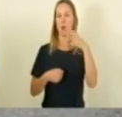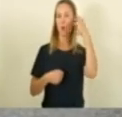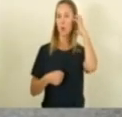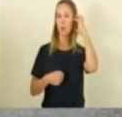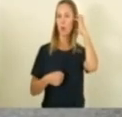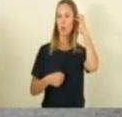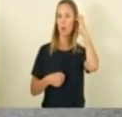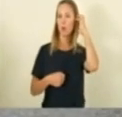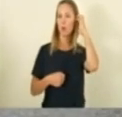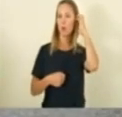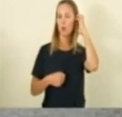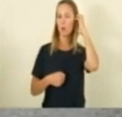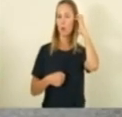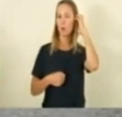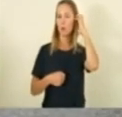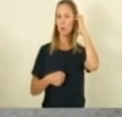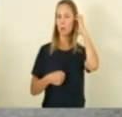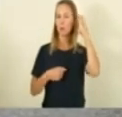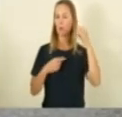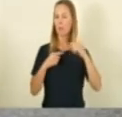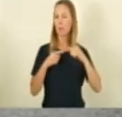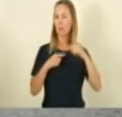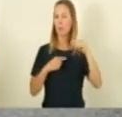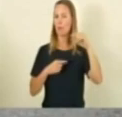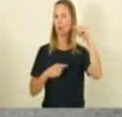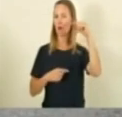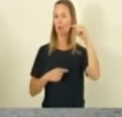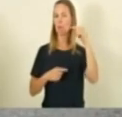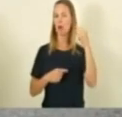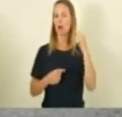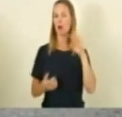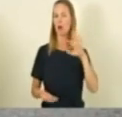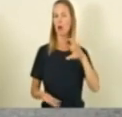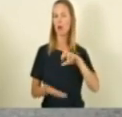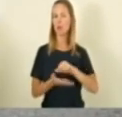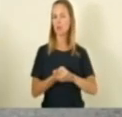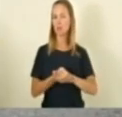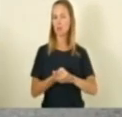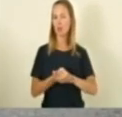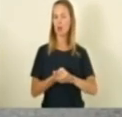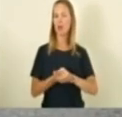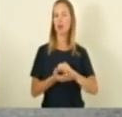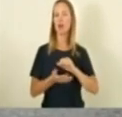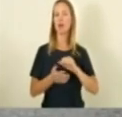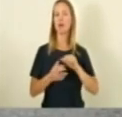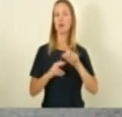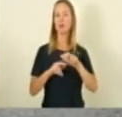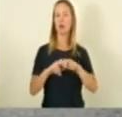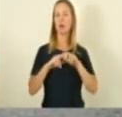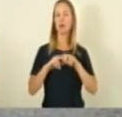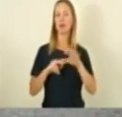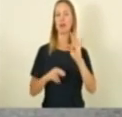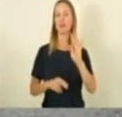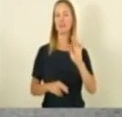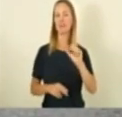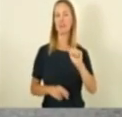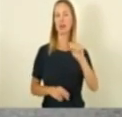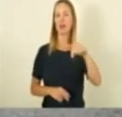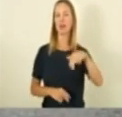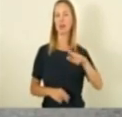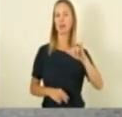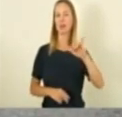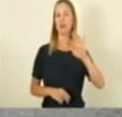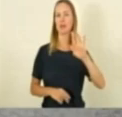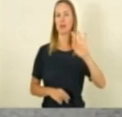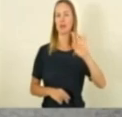o alto e bom som, para que fique registrado nos anais dessa casa através da taquigrafia. Eu vou prevalecer